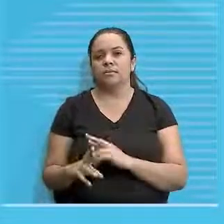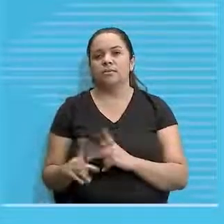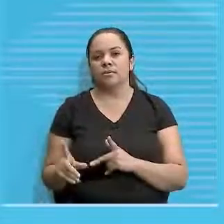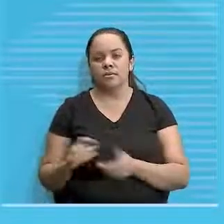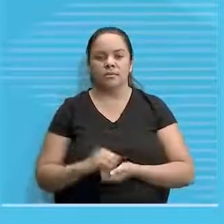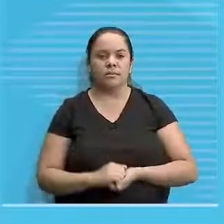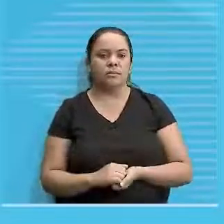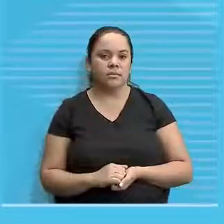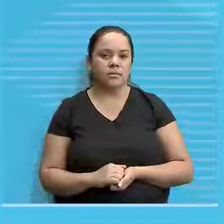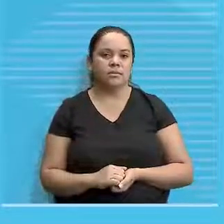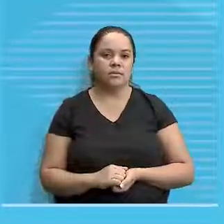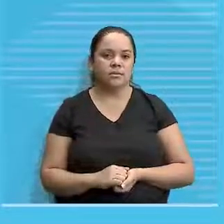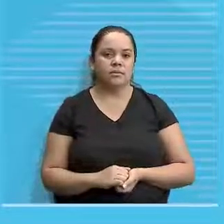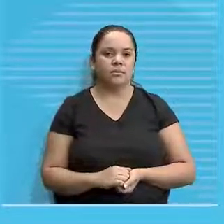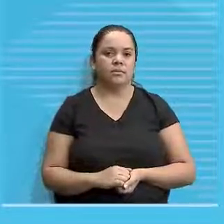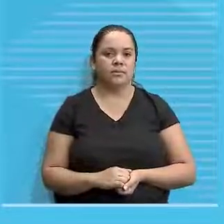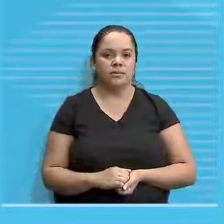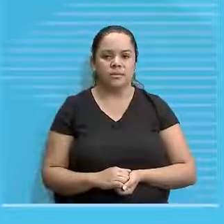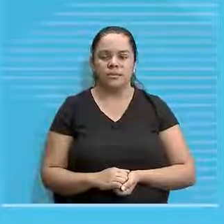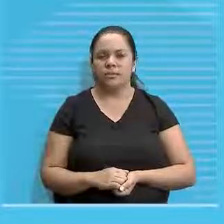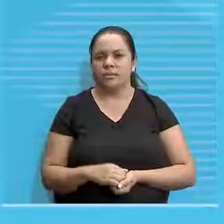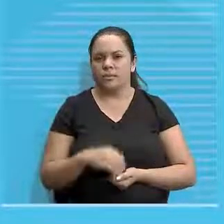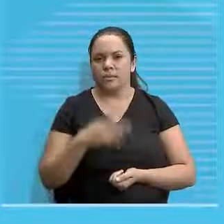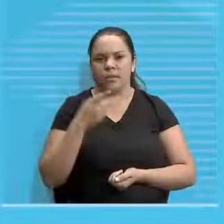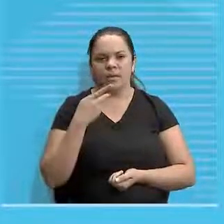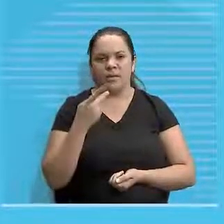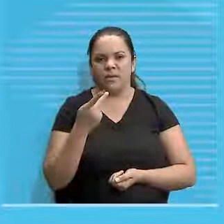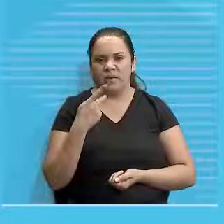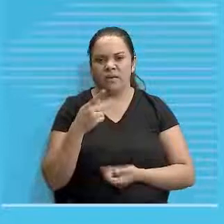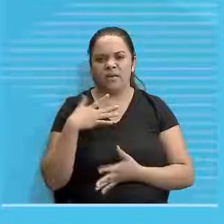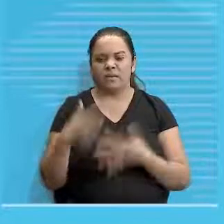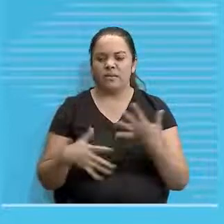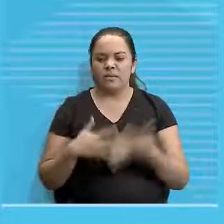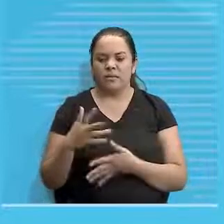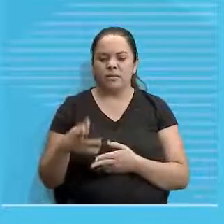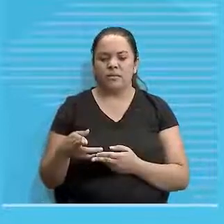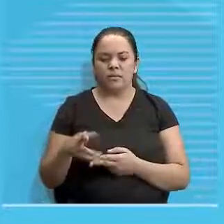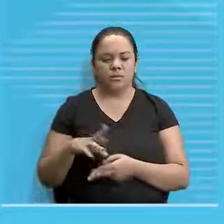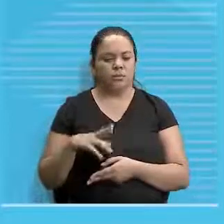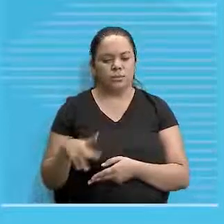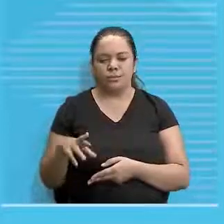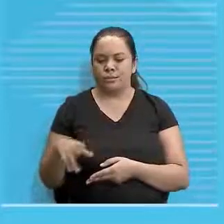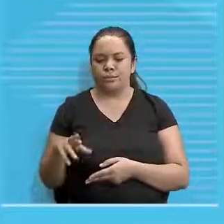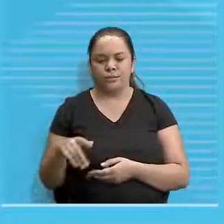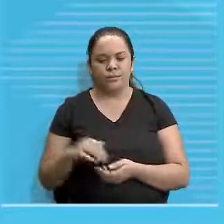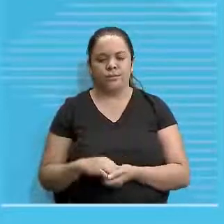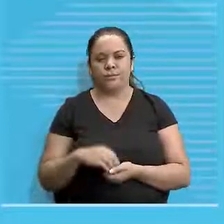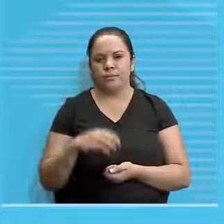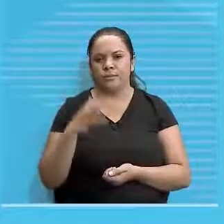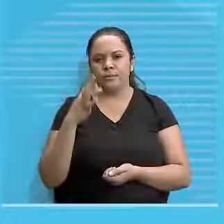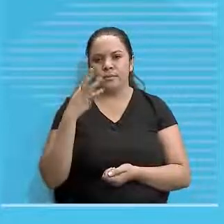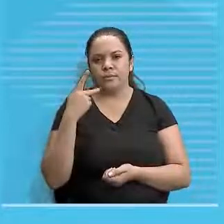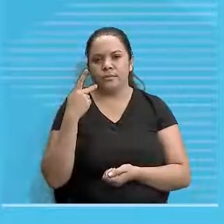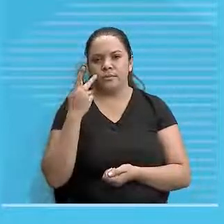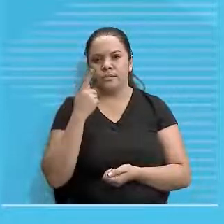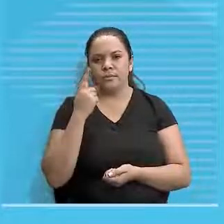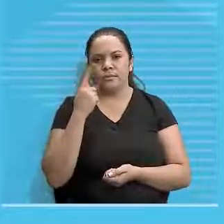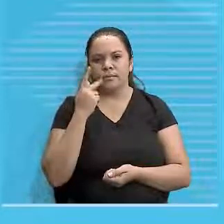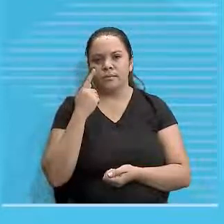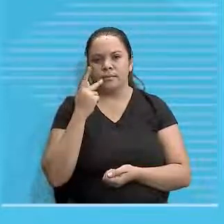Então a gente não fala da mesma forma como o Ceará, a Bahia, Pernambuco, Rio Grande do